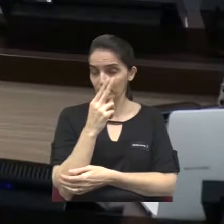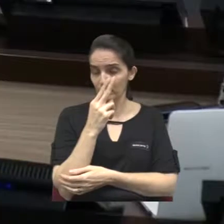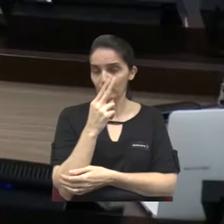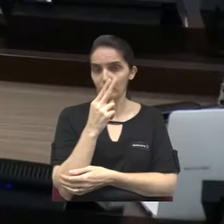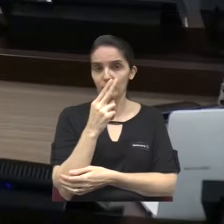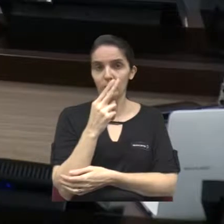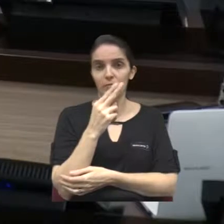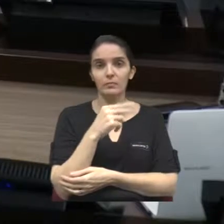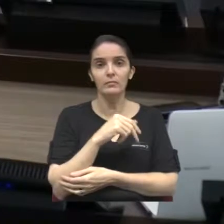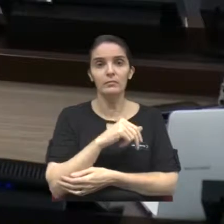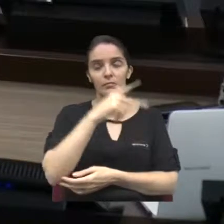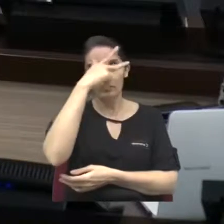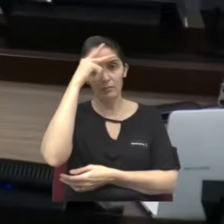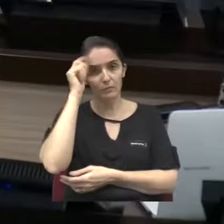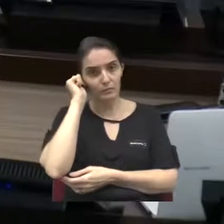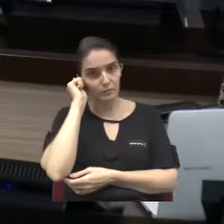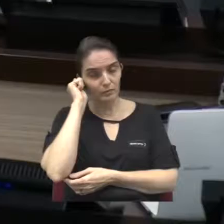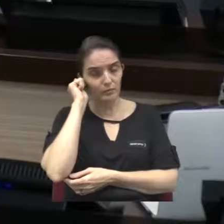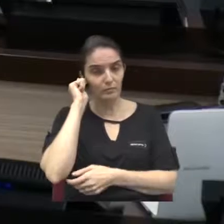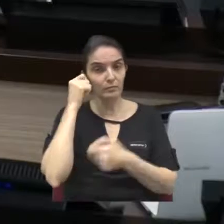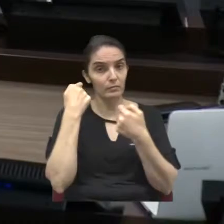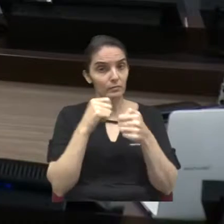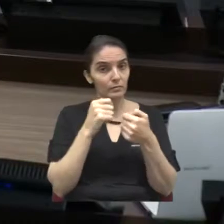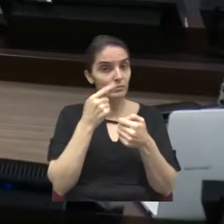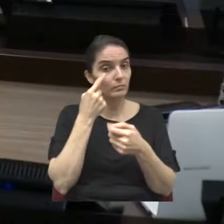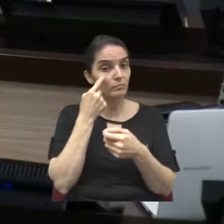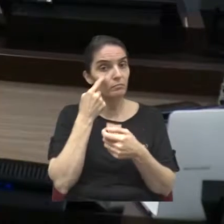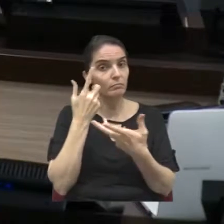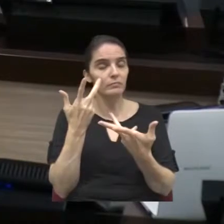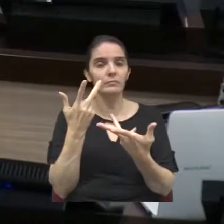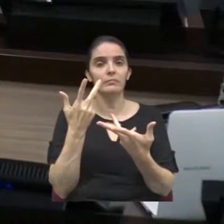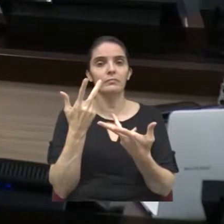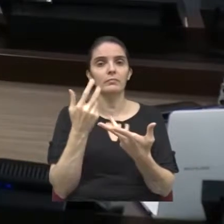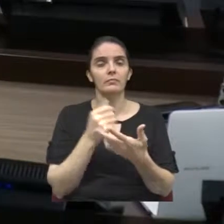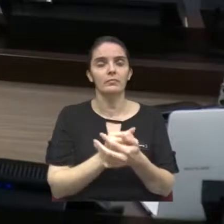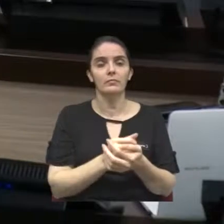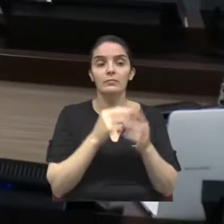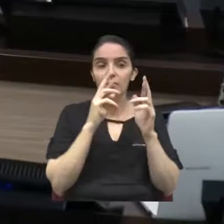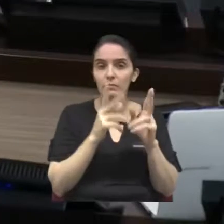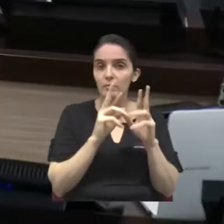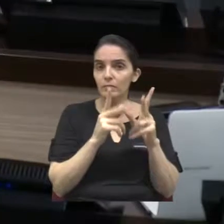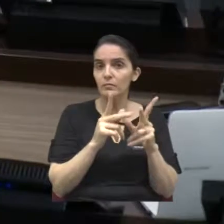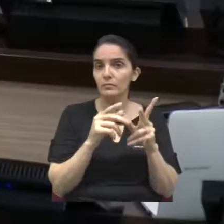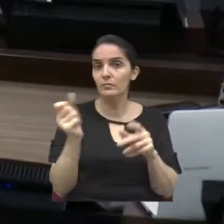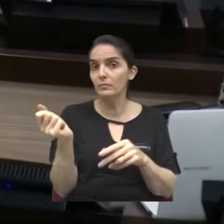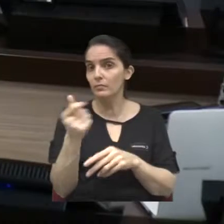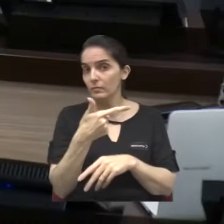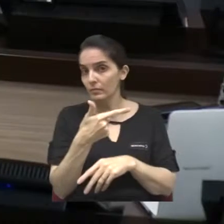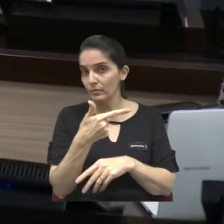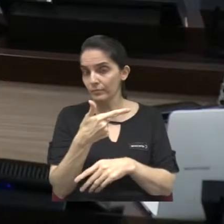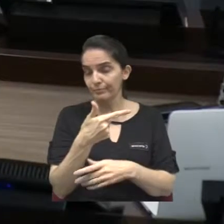gestores, buscarem alternativas que não sejam mandando para o cidadão.